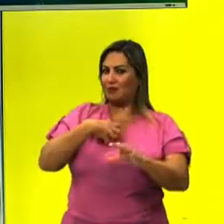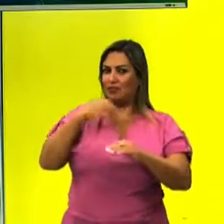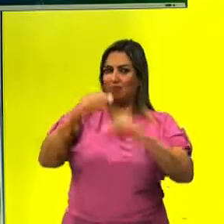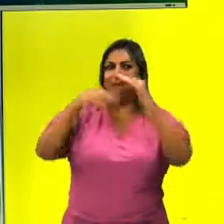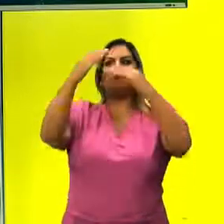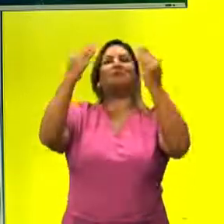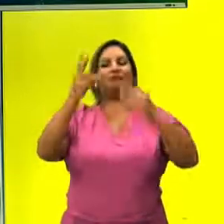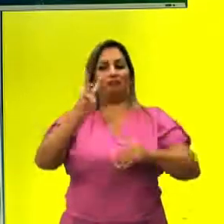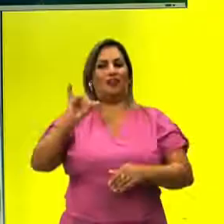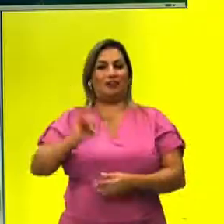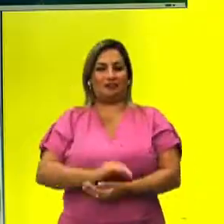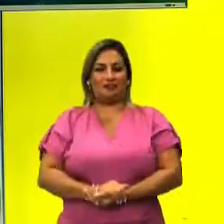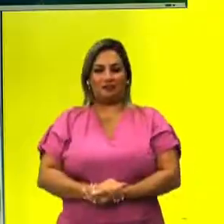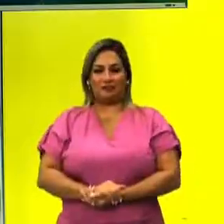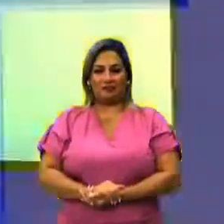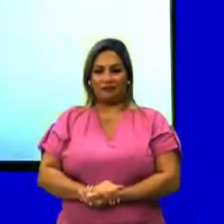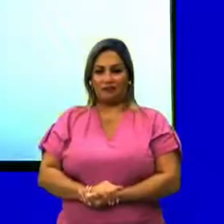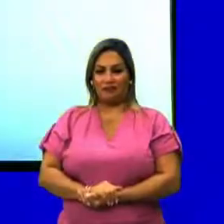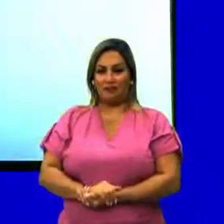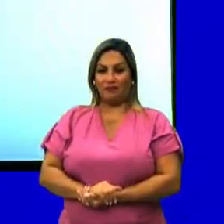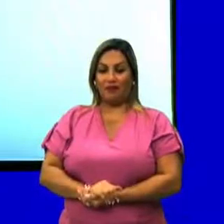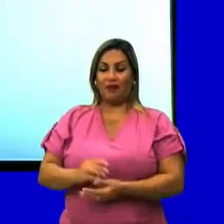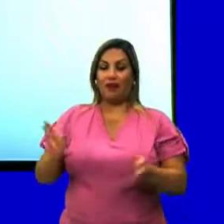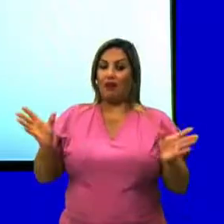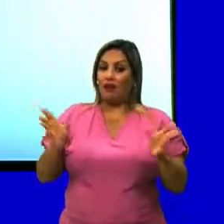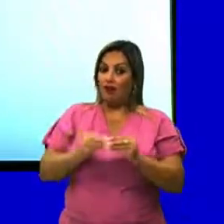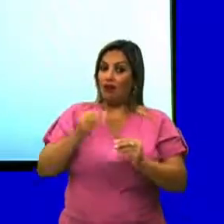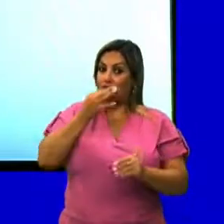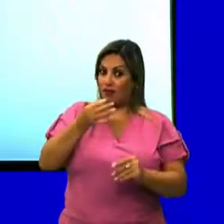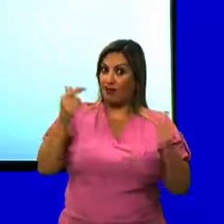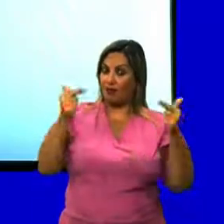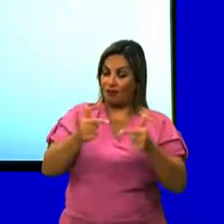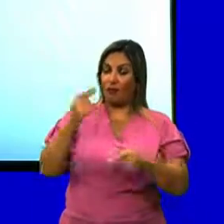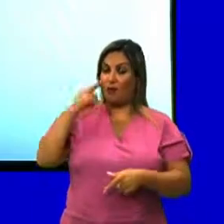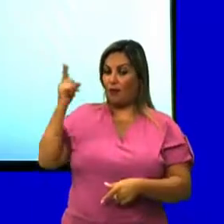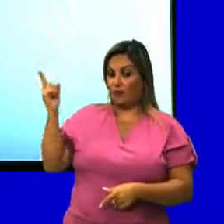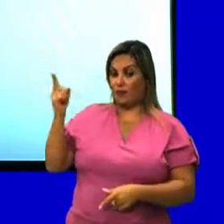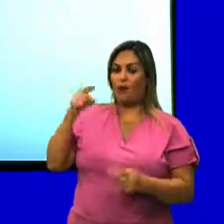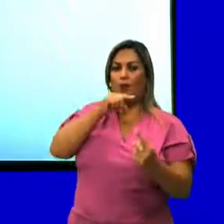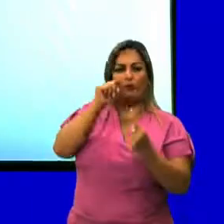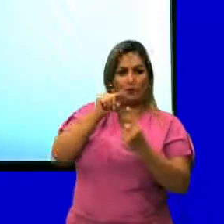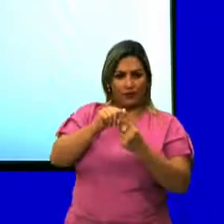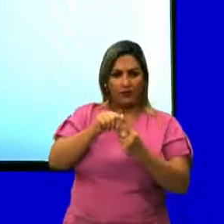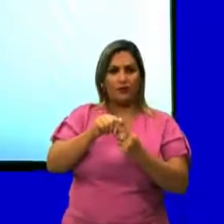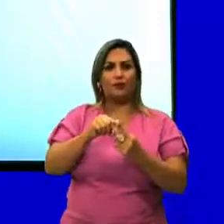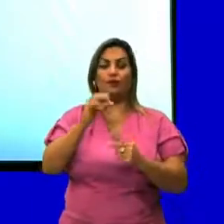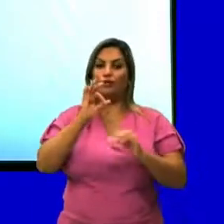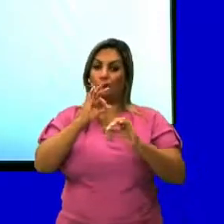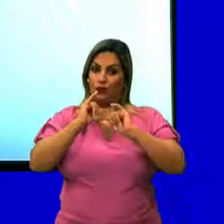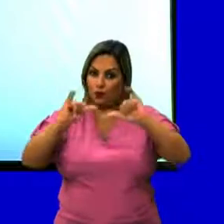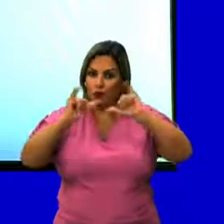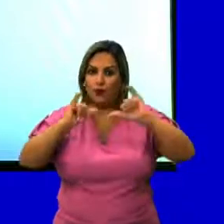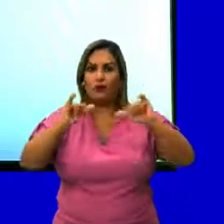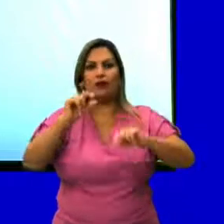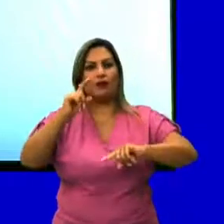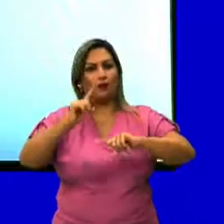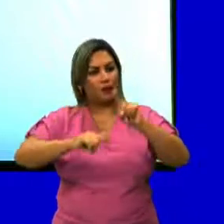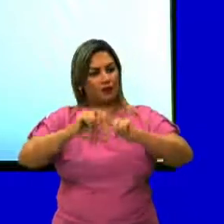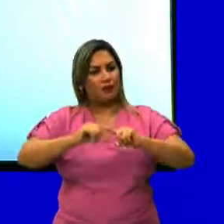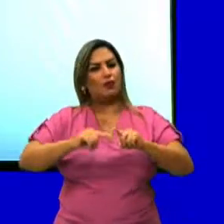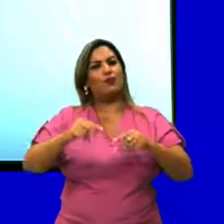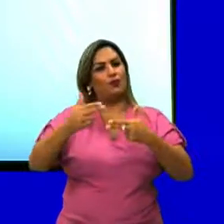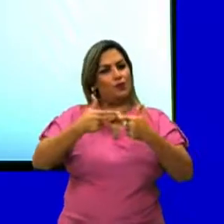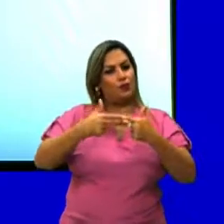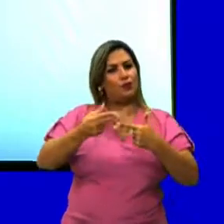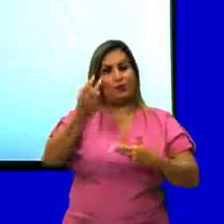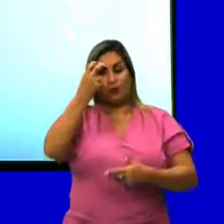crescimento. Quando nós falamos em resenha, o objetivo da resenha é divulgar objetos de consumo cultural,